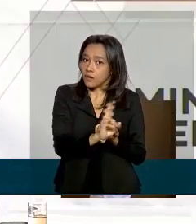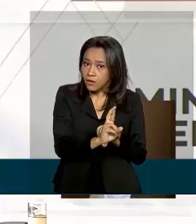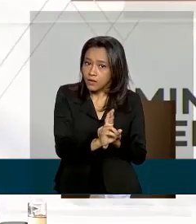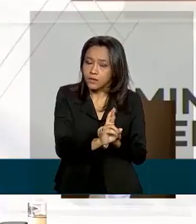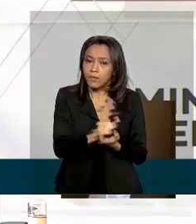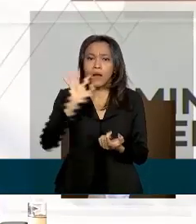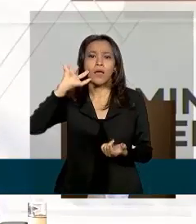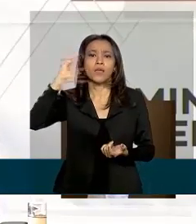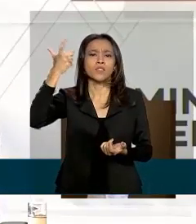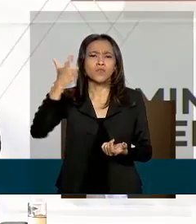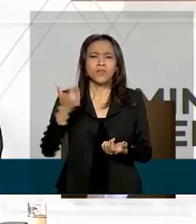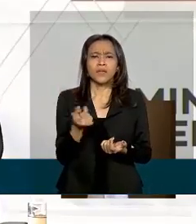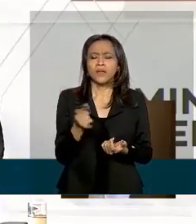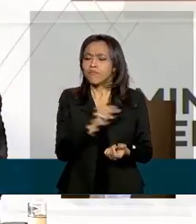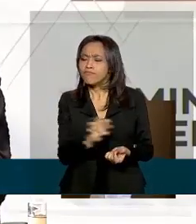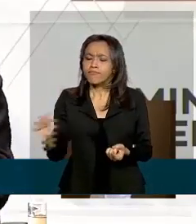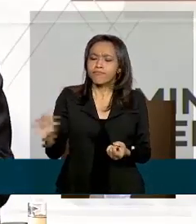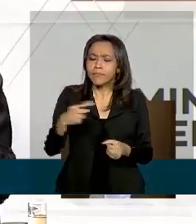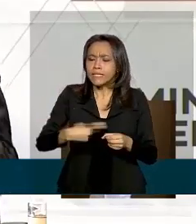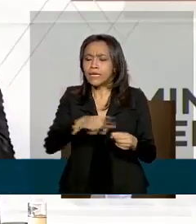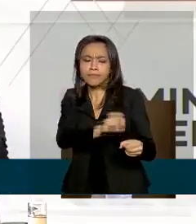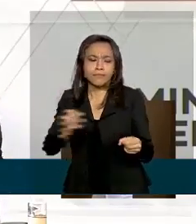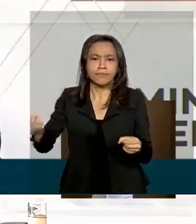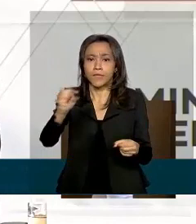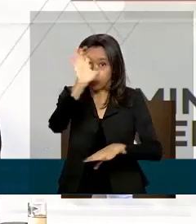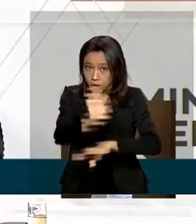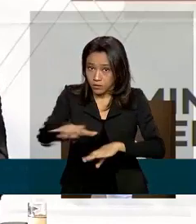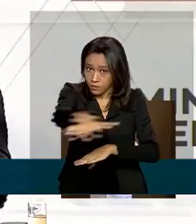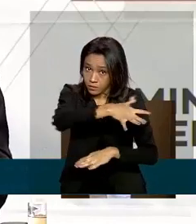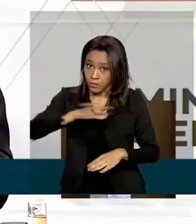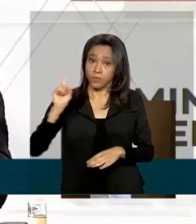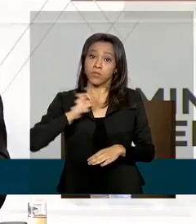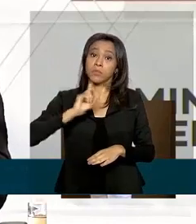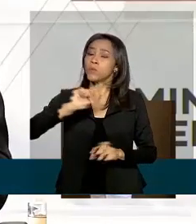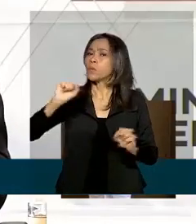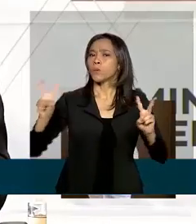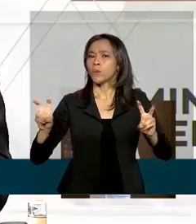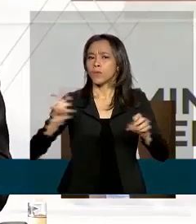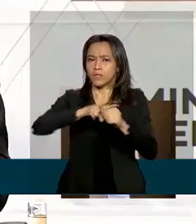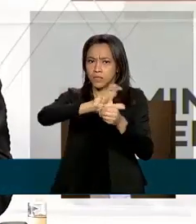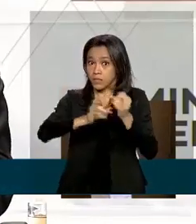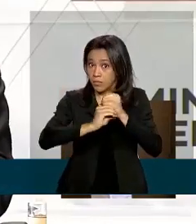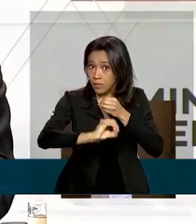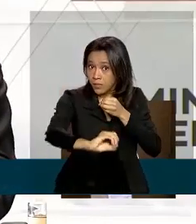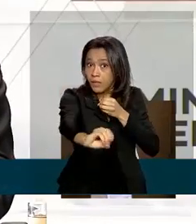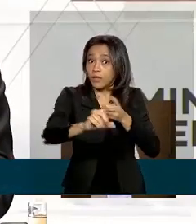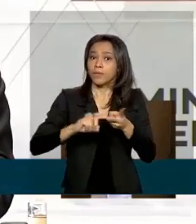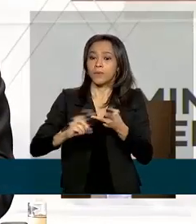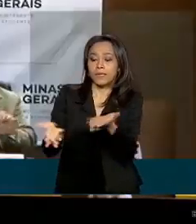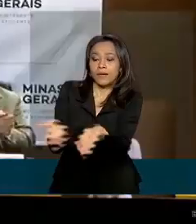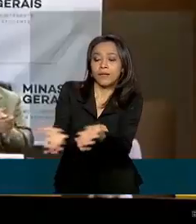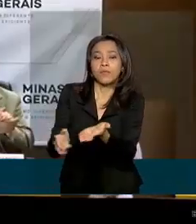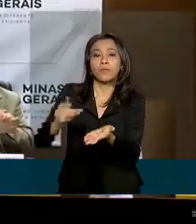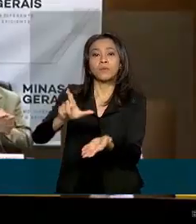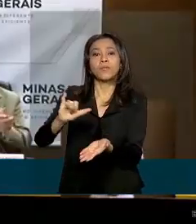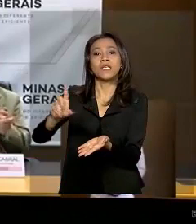para resolver em pequenos municípios do estado de Minas Gerais questões de saneamento e de tratamento do lixo.